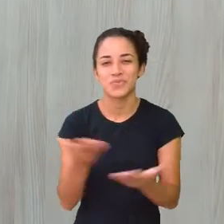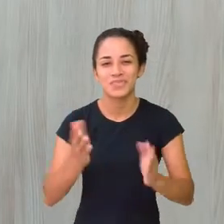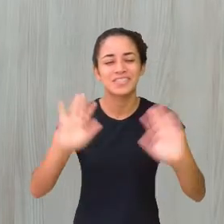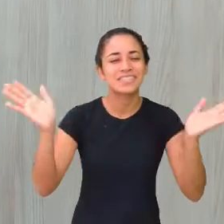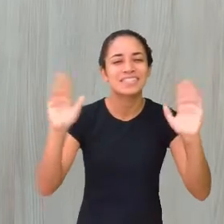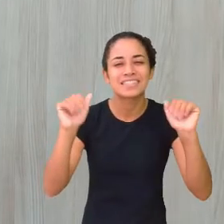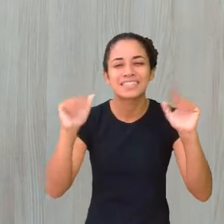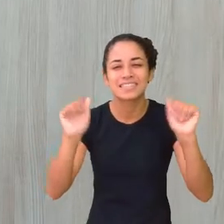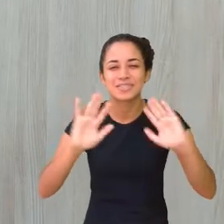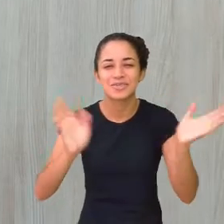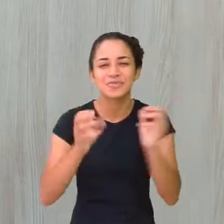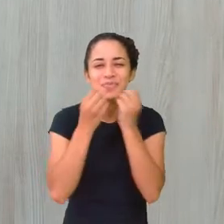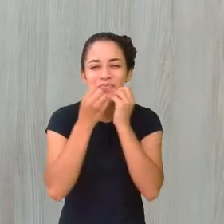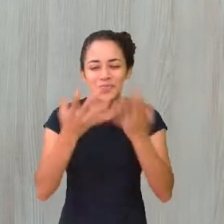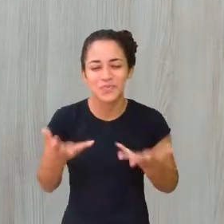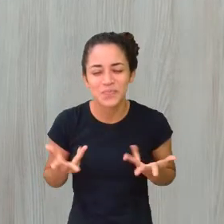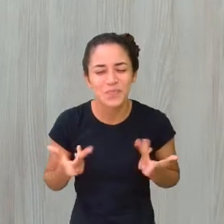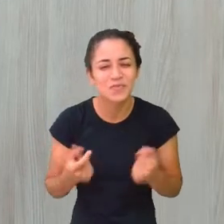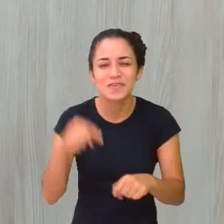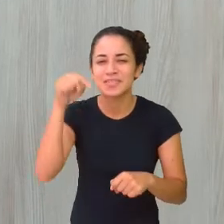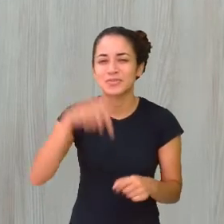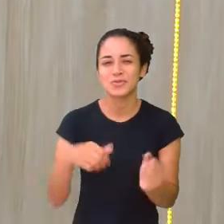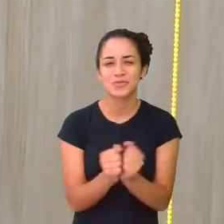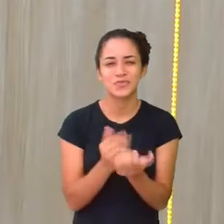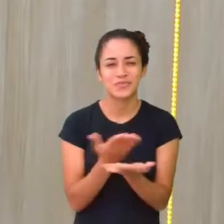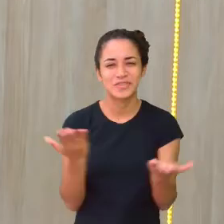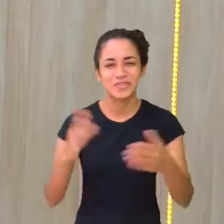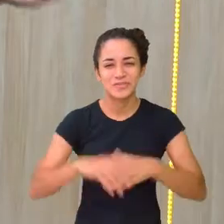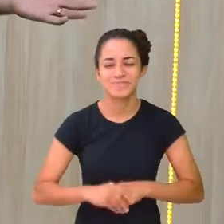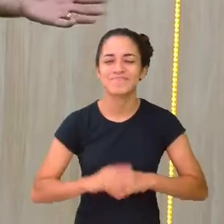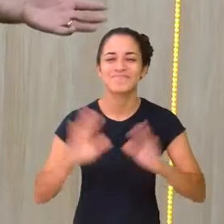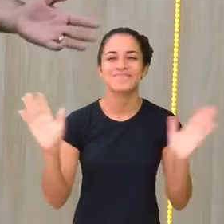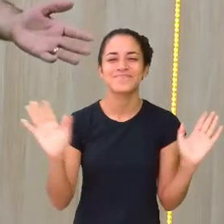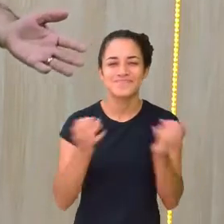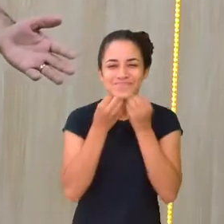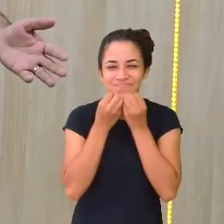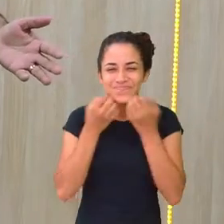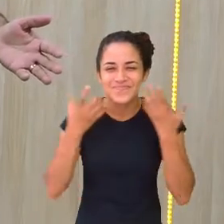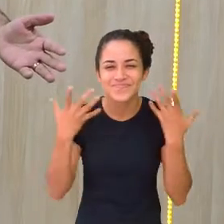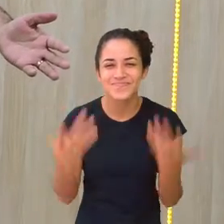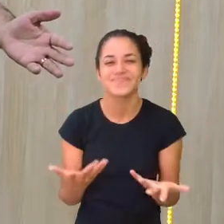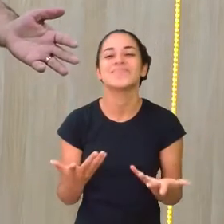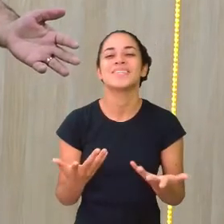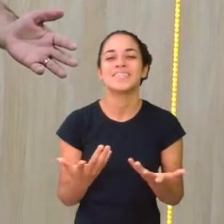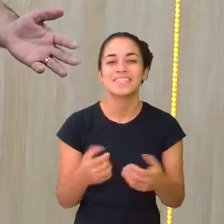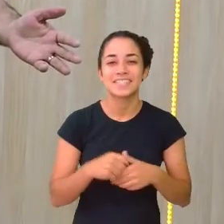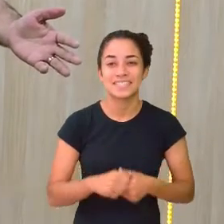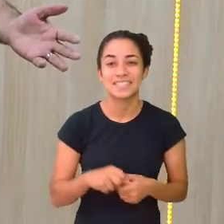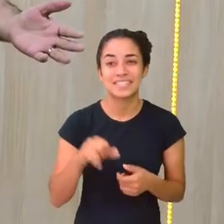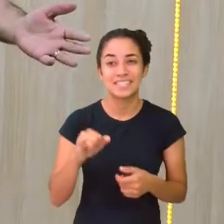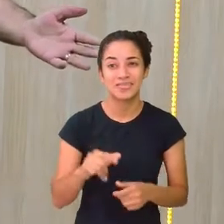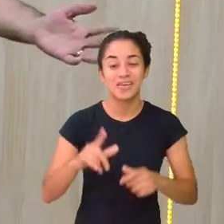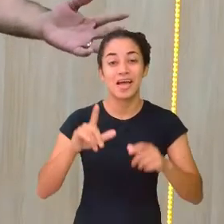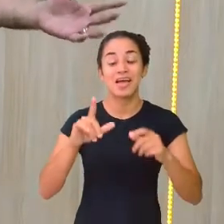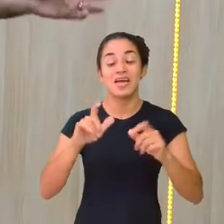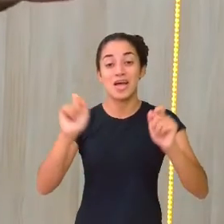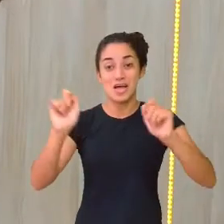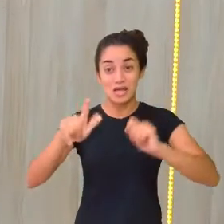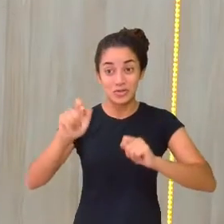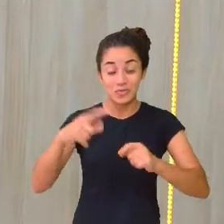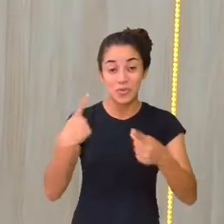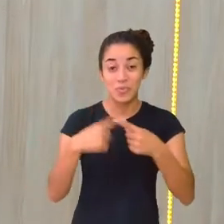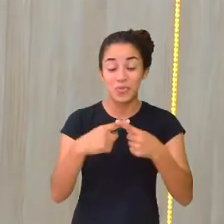mais, pessoal. Foi maravilhoso estar com vocês. Show de bola, minha gente. Se ficar azul ali é porque a nossa